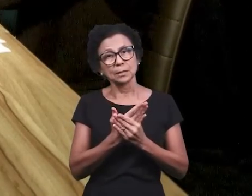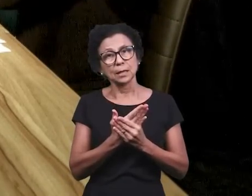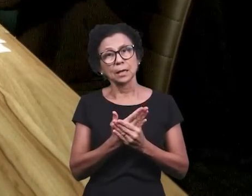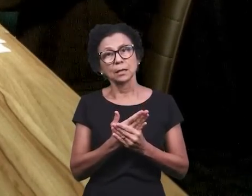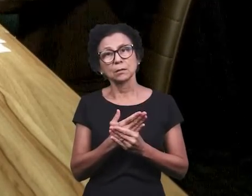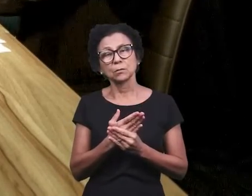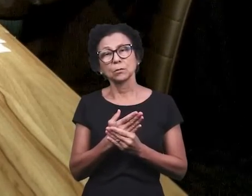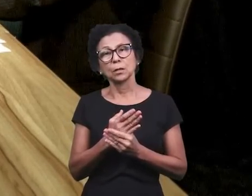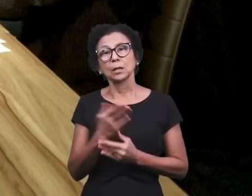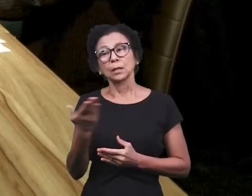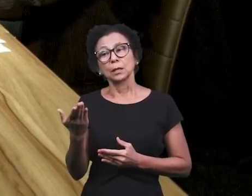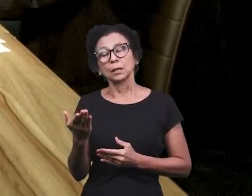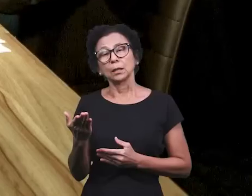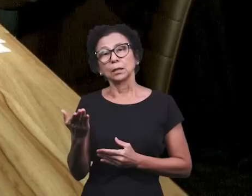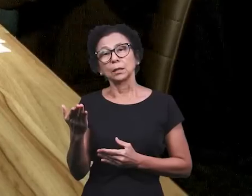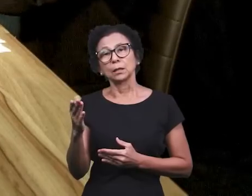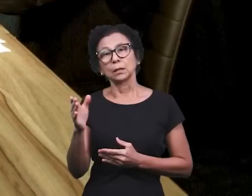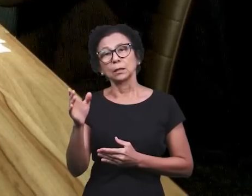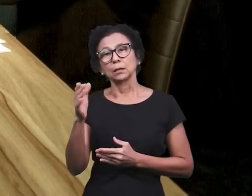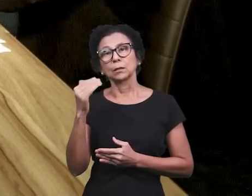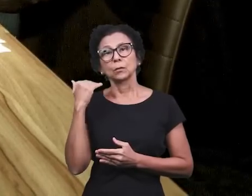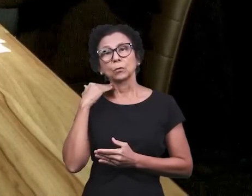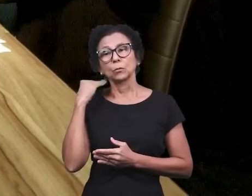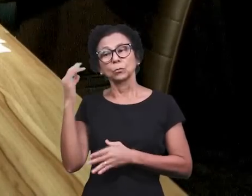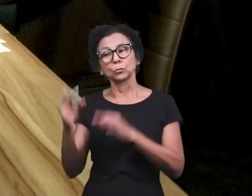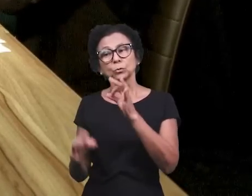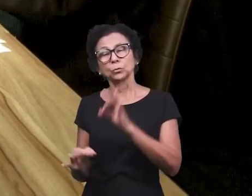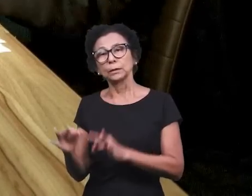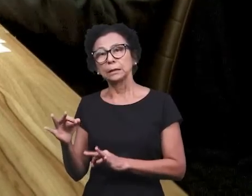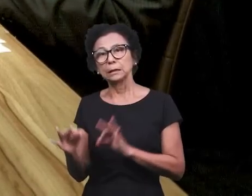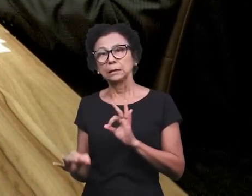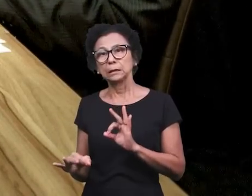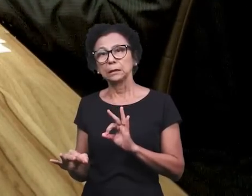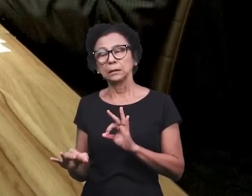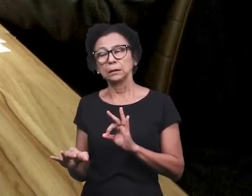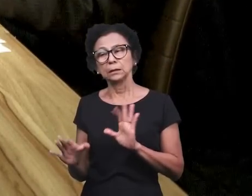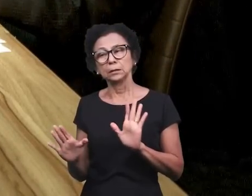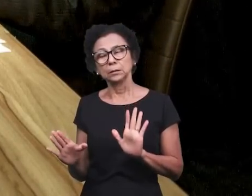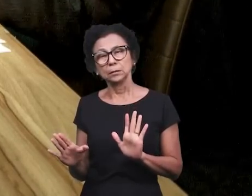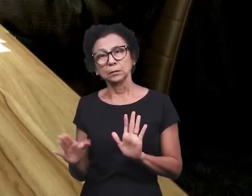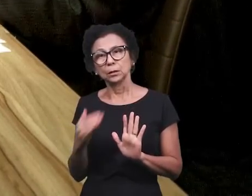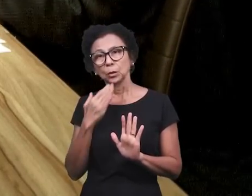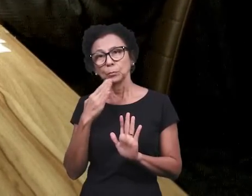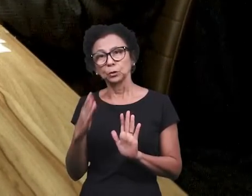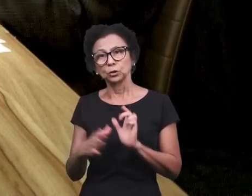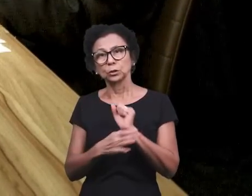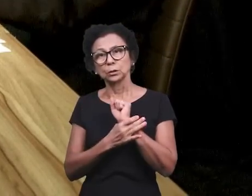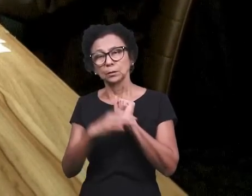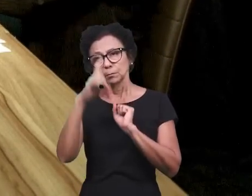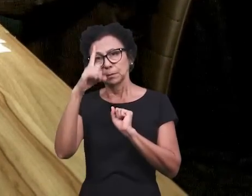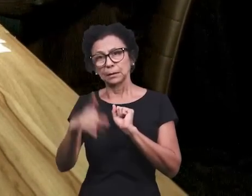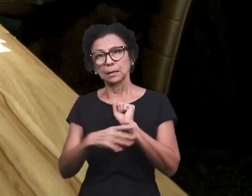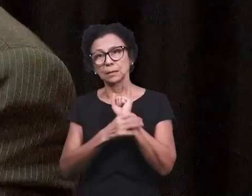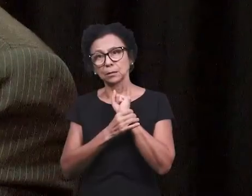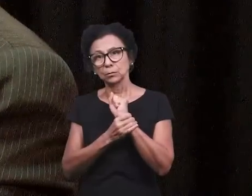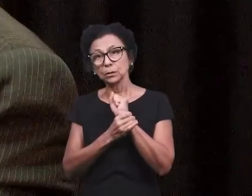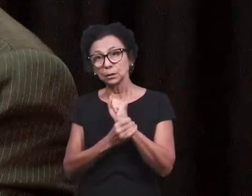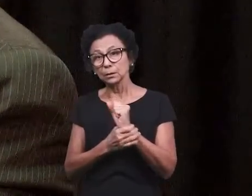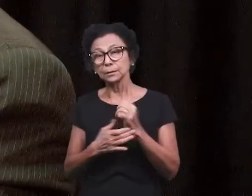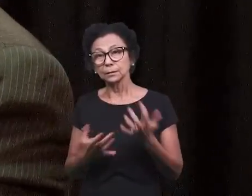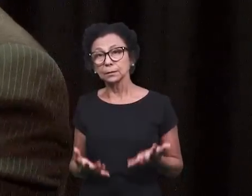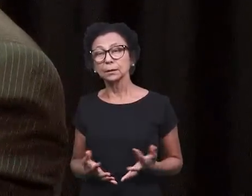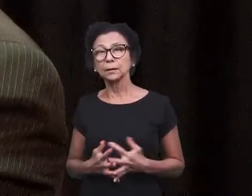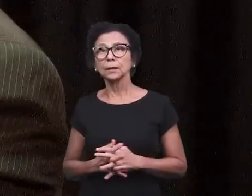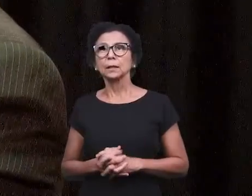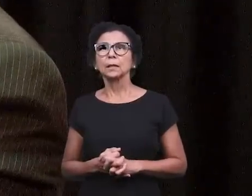havia sido julgado o mérito, ele Uhum. apenas deu a permissão para eu participar do curso. Sim. Então, tudo era precário. Era tão precário que no